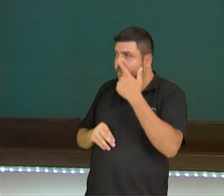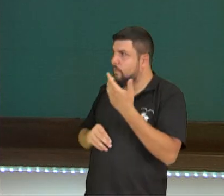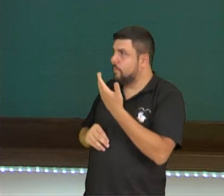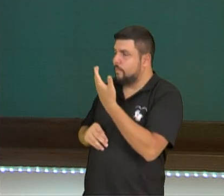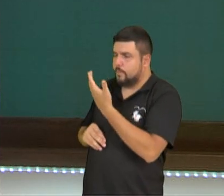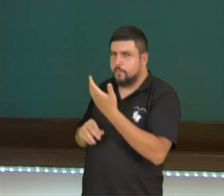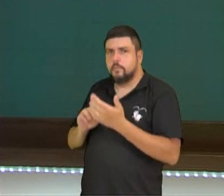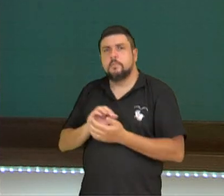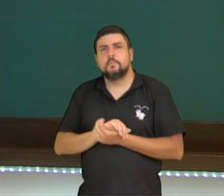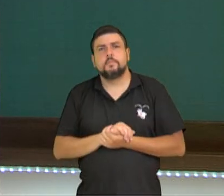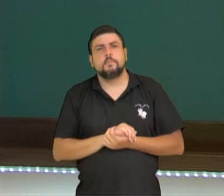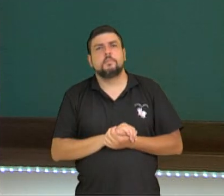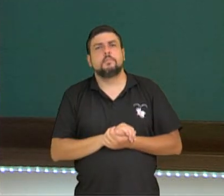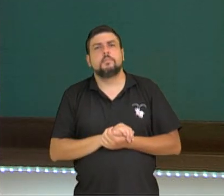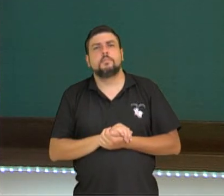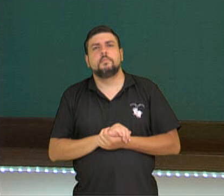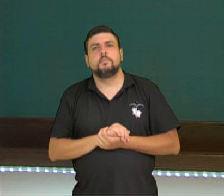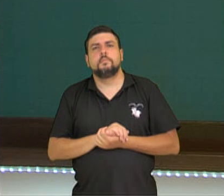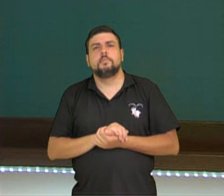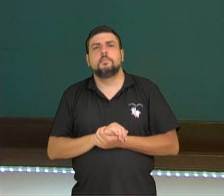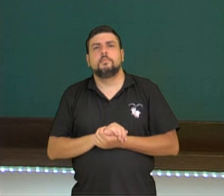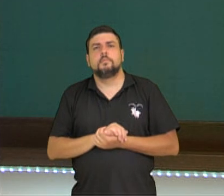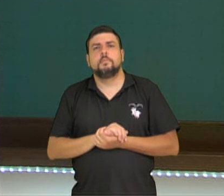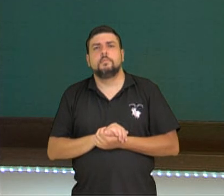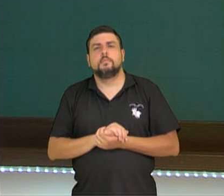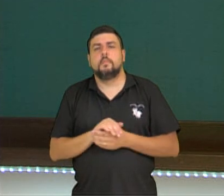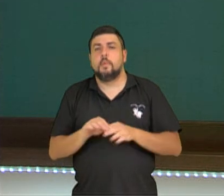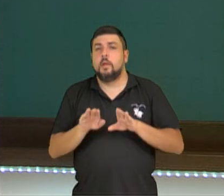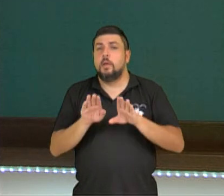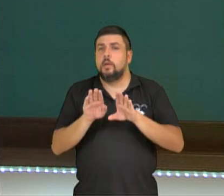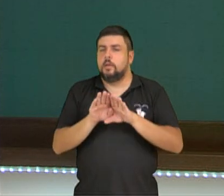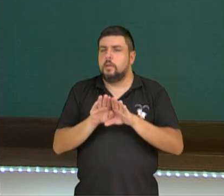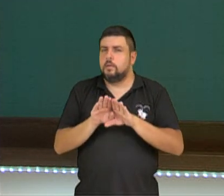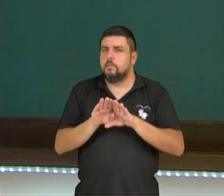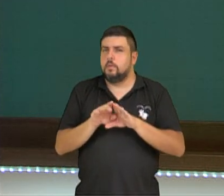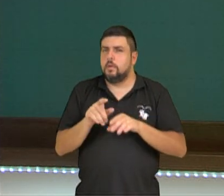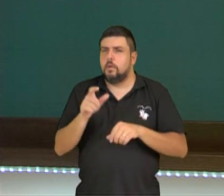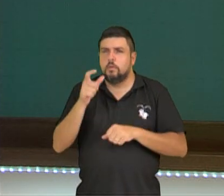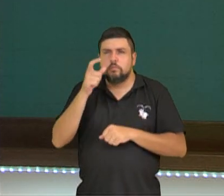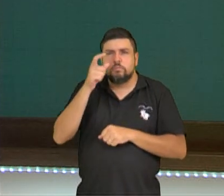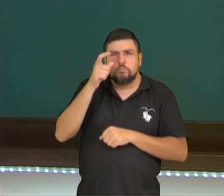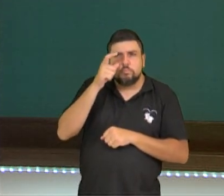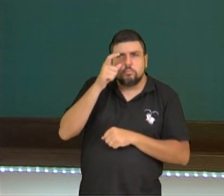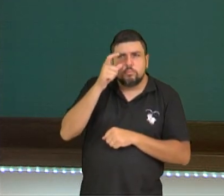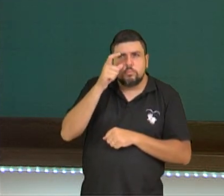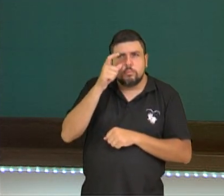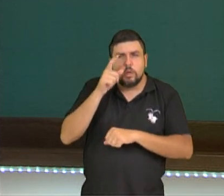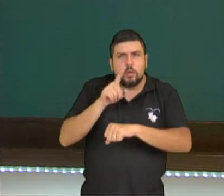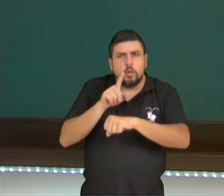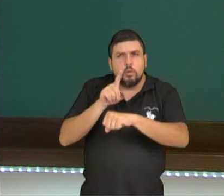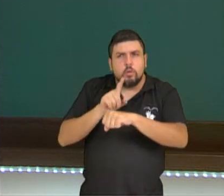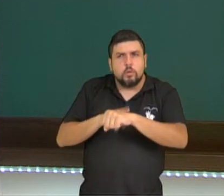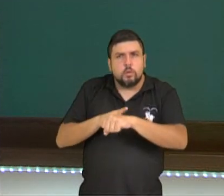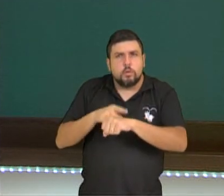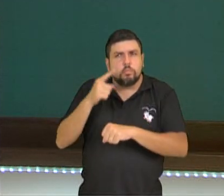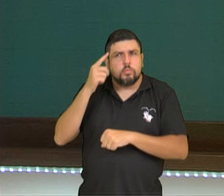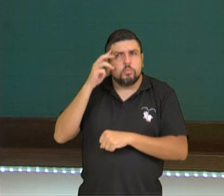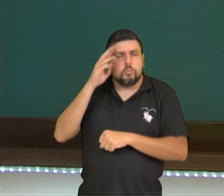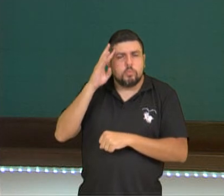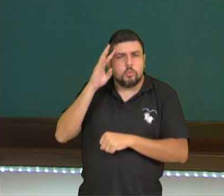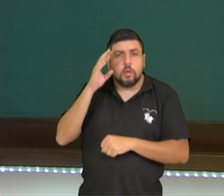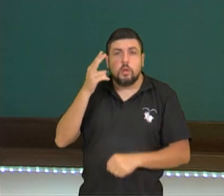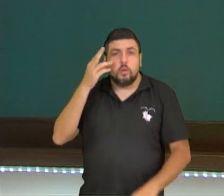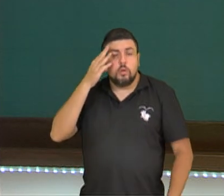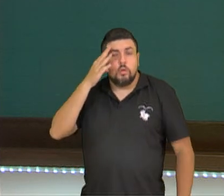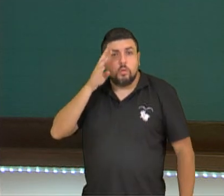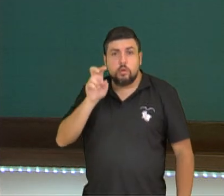encaminhando aqui para vocês, né? Terá que observar o tempo atmosférico durante alguns dias ali. A professora estabeleceu 5